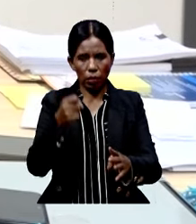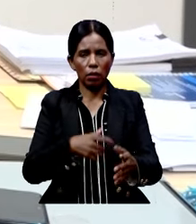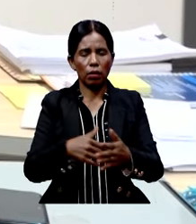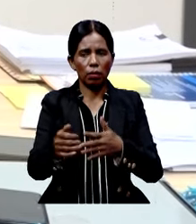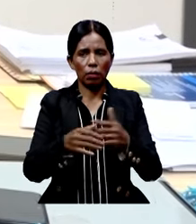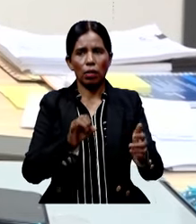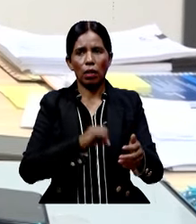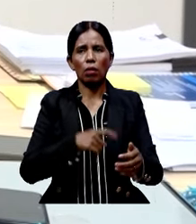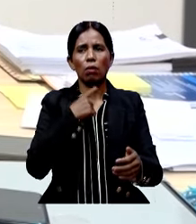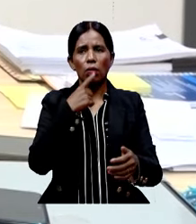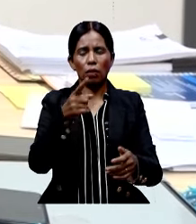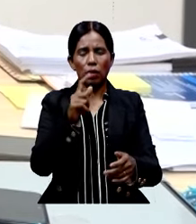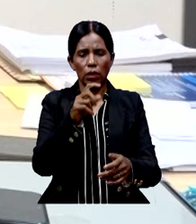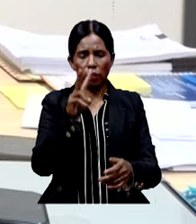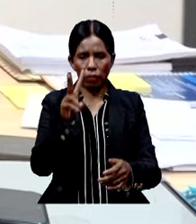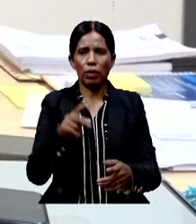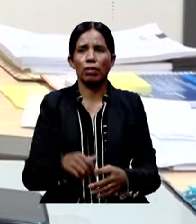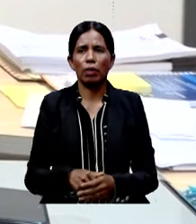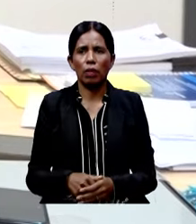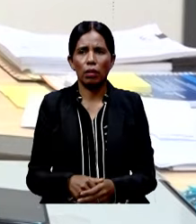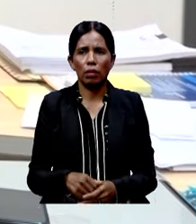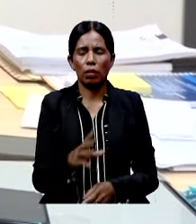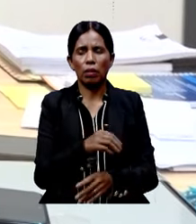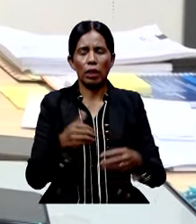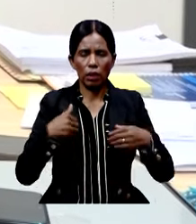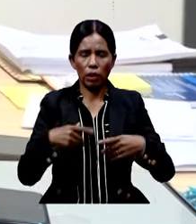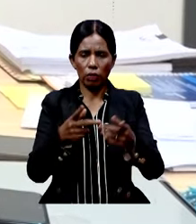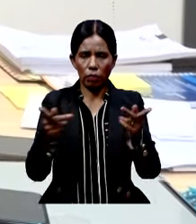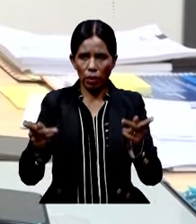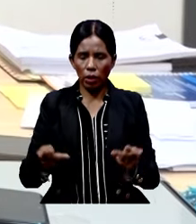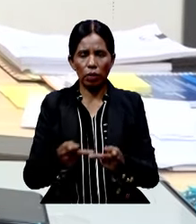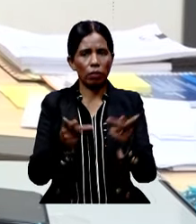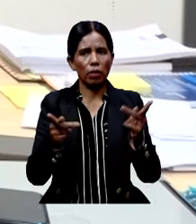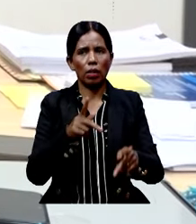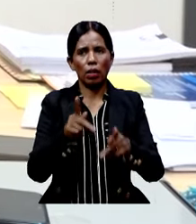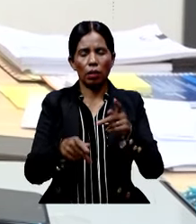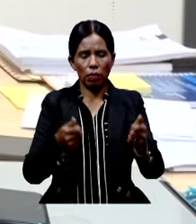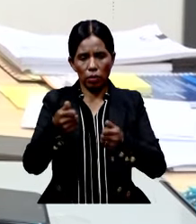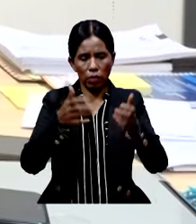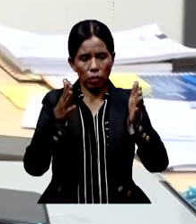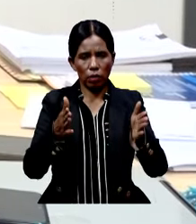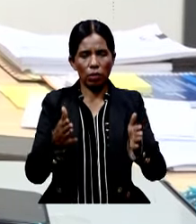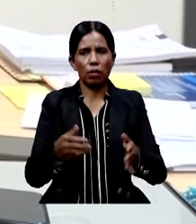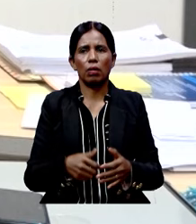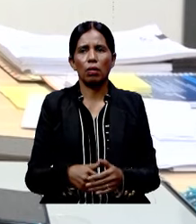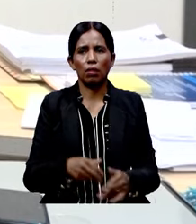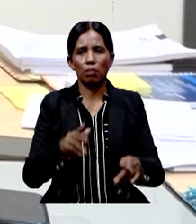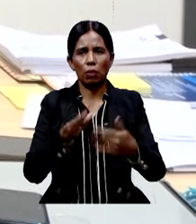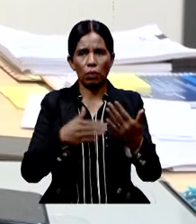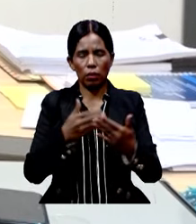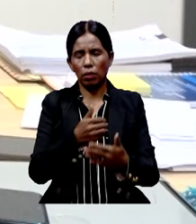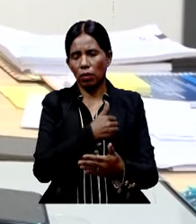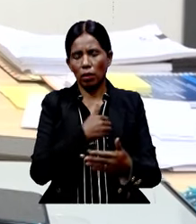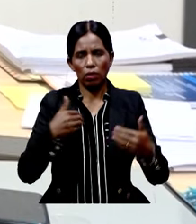ka kulia bara ke televisão kata engrafamento mosu e fati fati ne consciencia motorista sira consciencia e moto tene sira